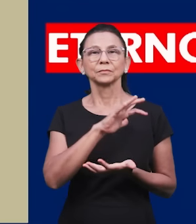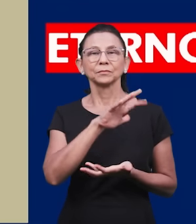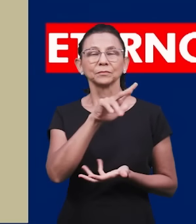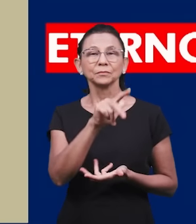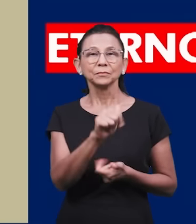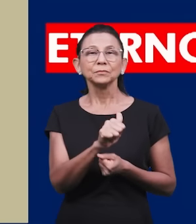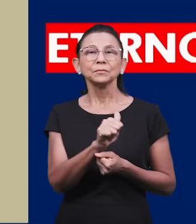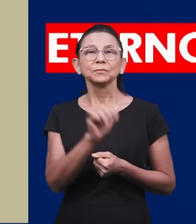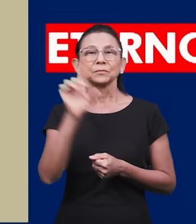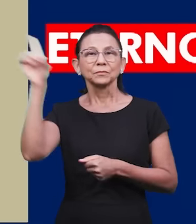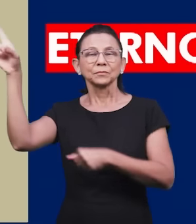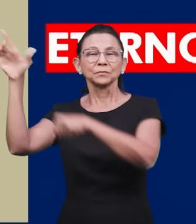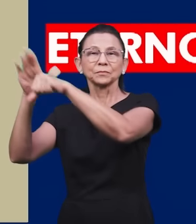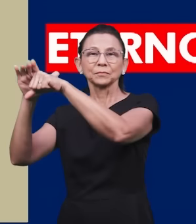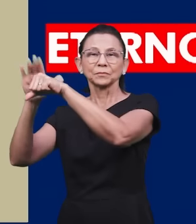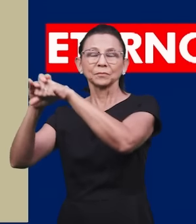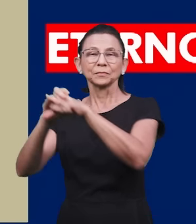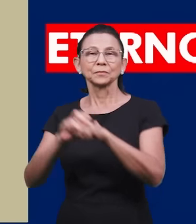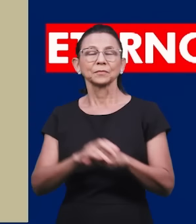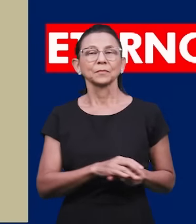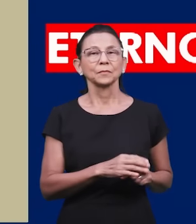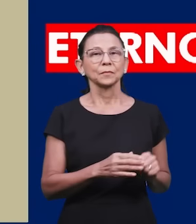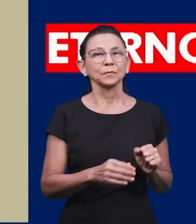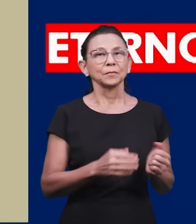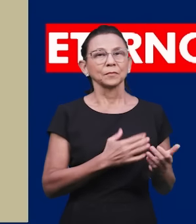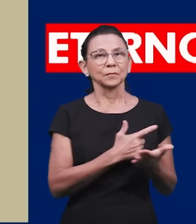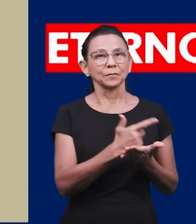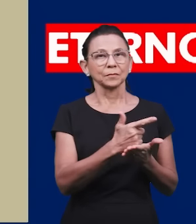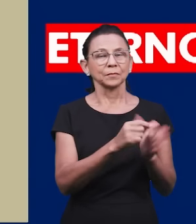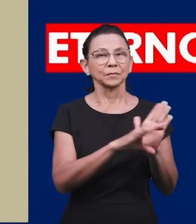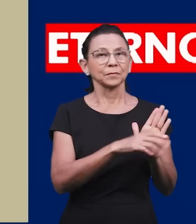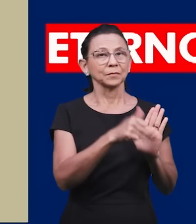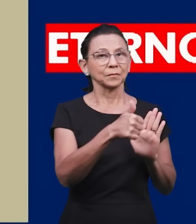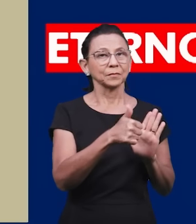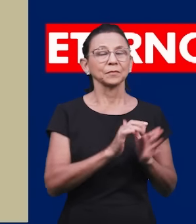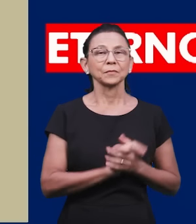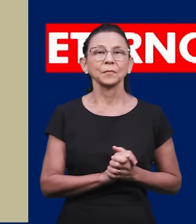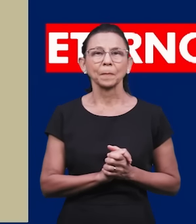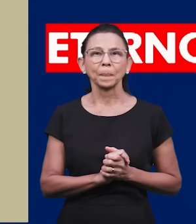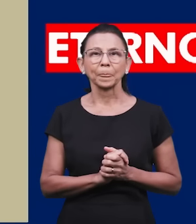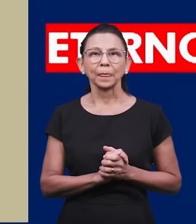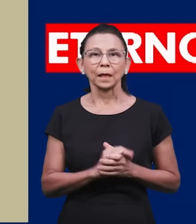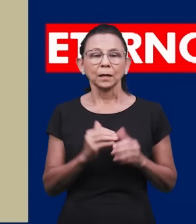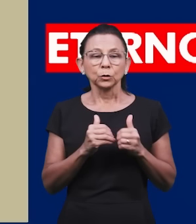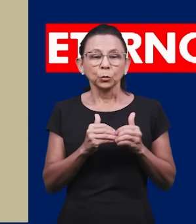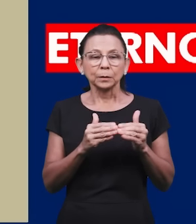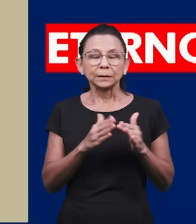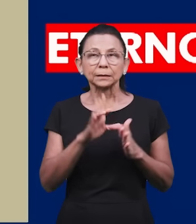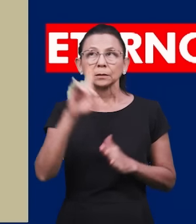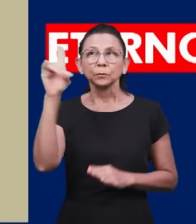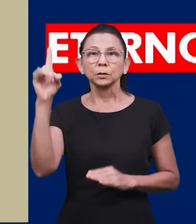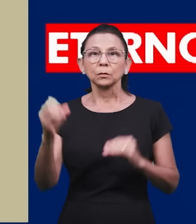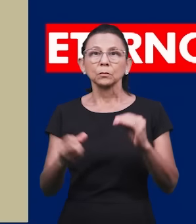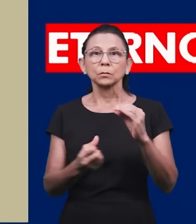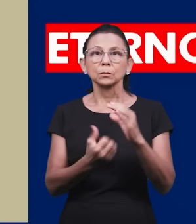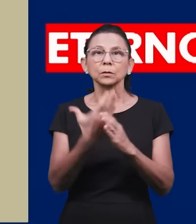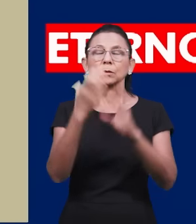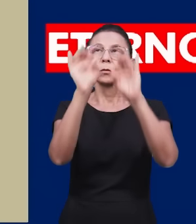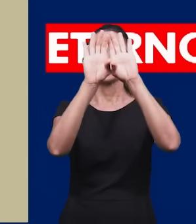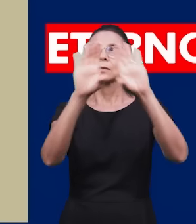primeiro verso que está em Gênesis, no capítulo 1, que diz assim: no princípio criou Deus os céus e a